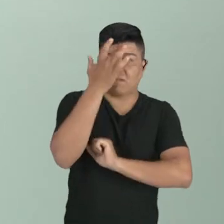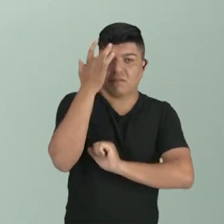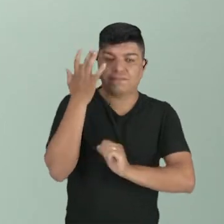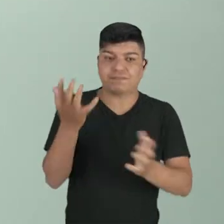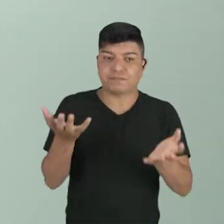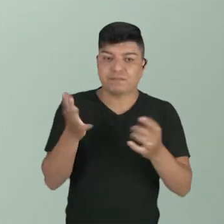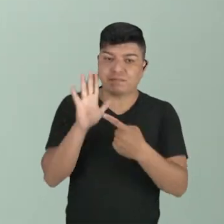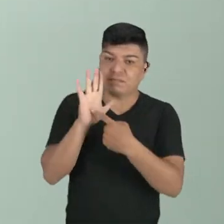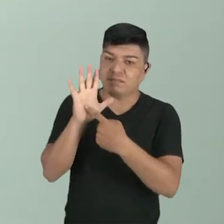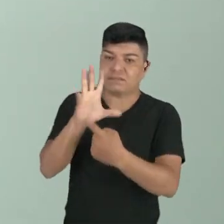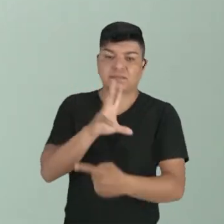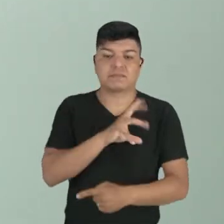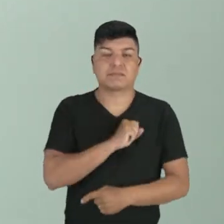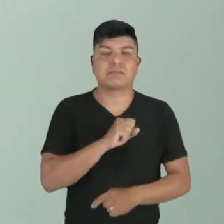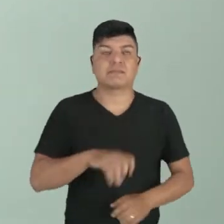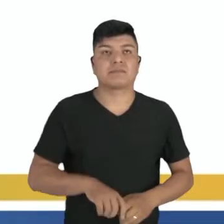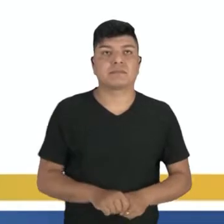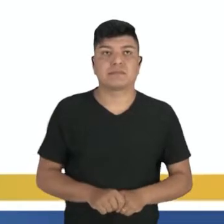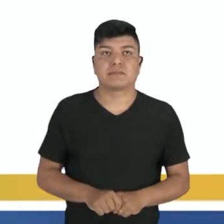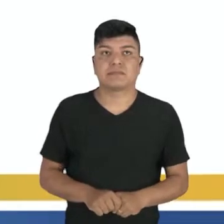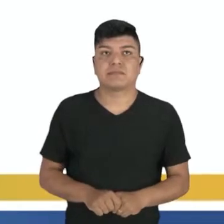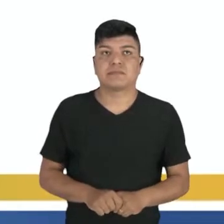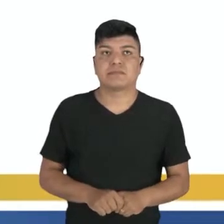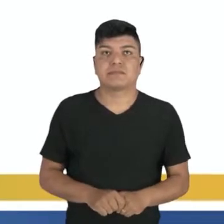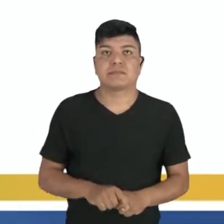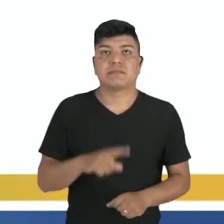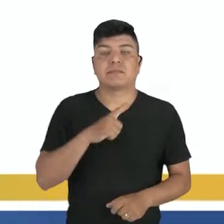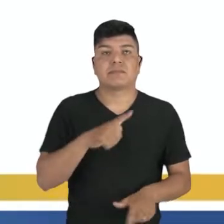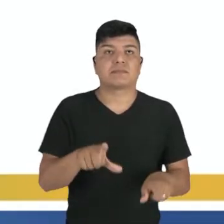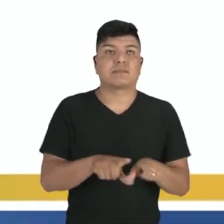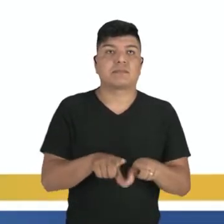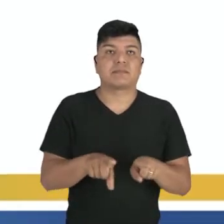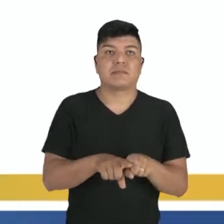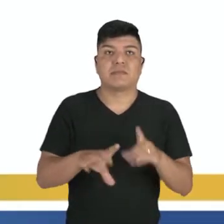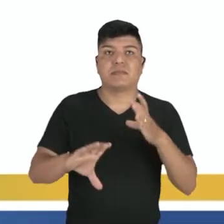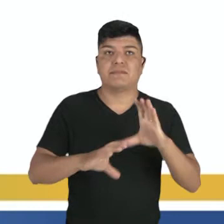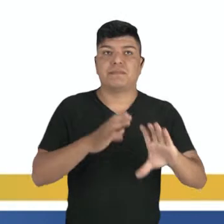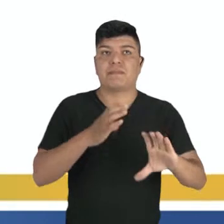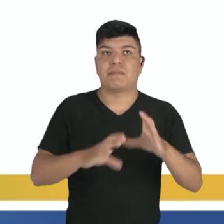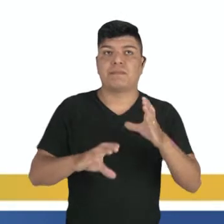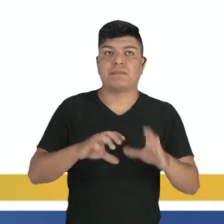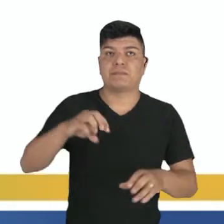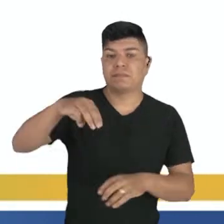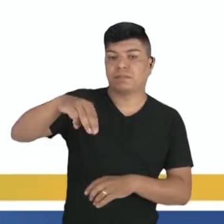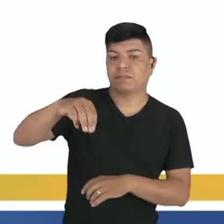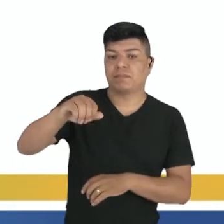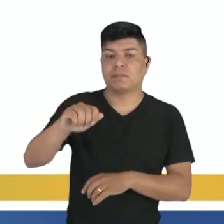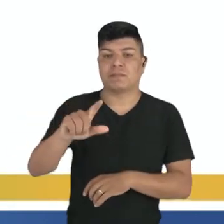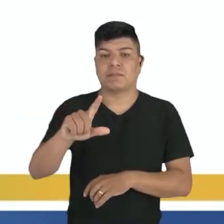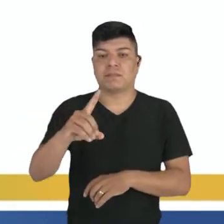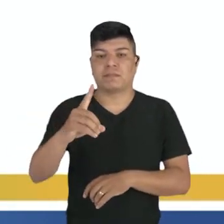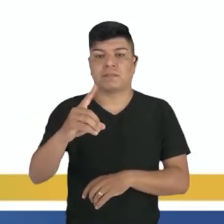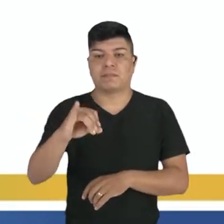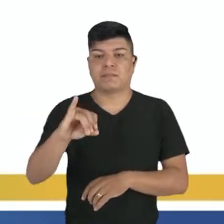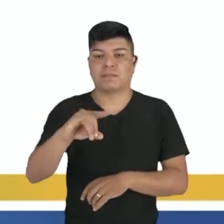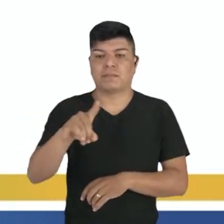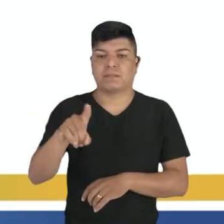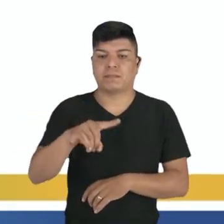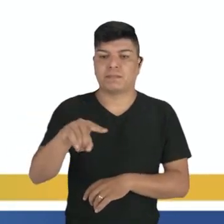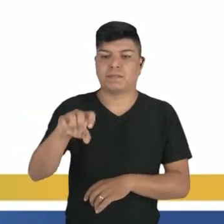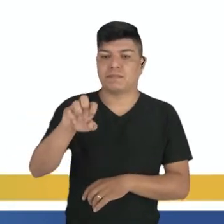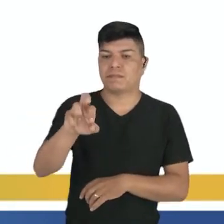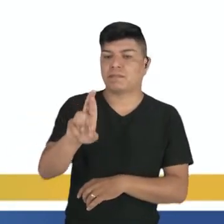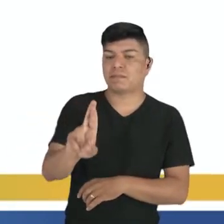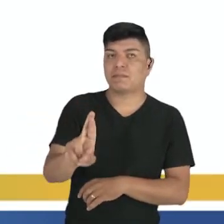demonstrar o seu amor, né? E nós temos também as cantigas de maldizer, que já é uma poesia satírica, que é o quê?